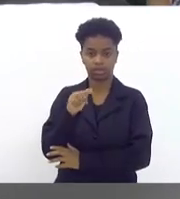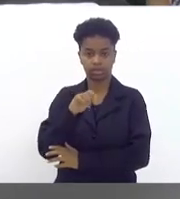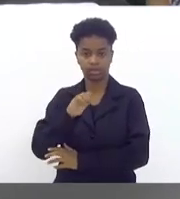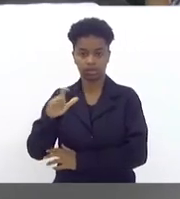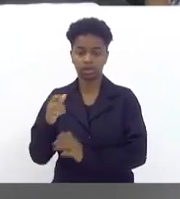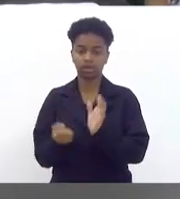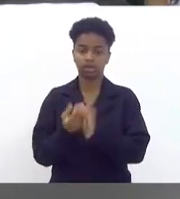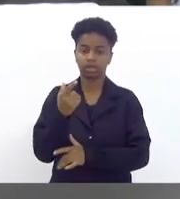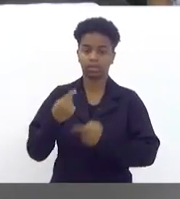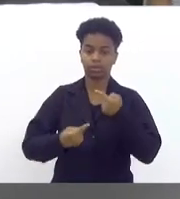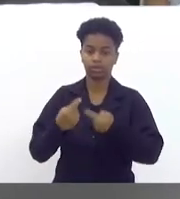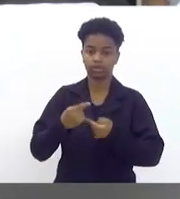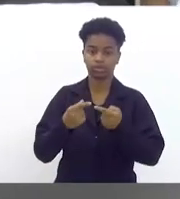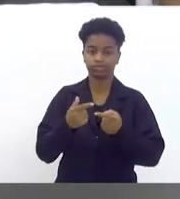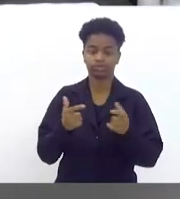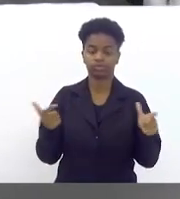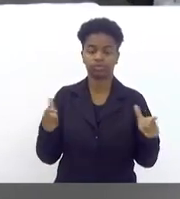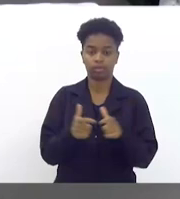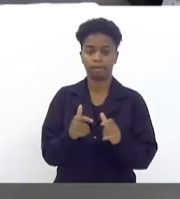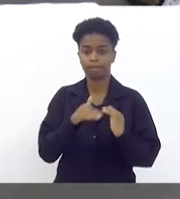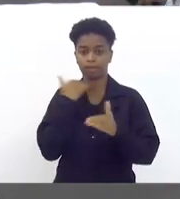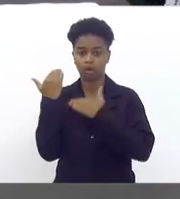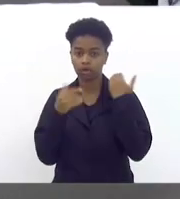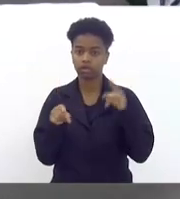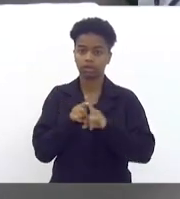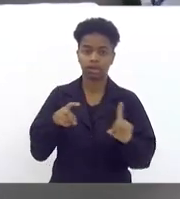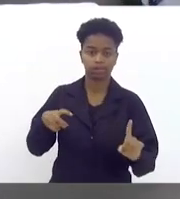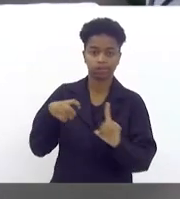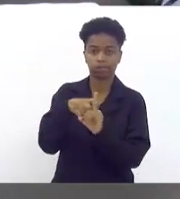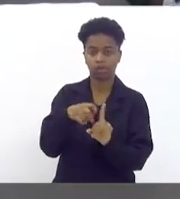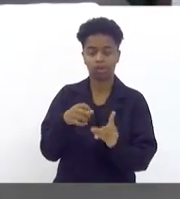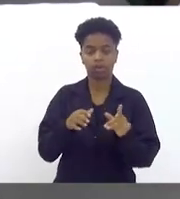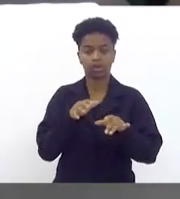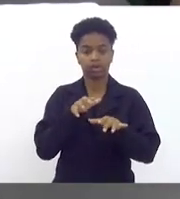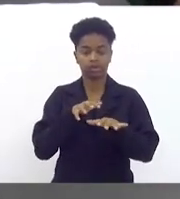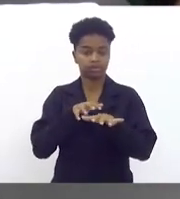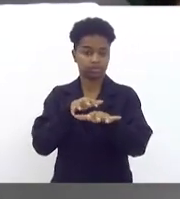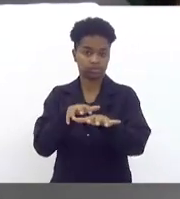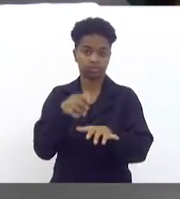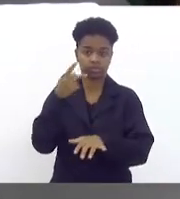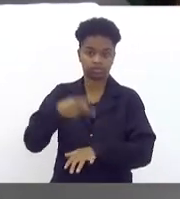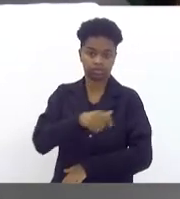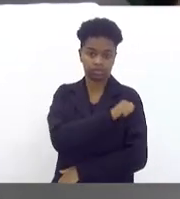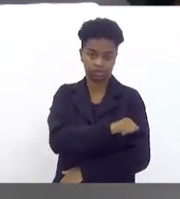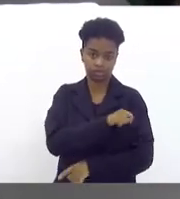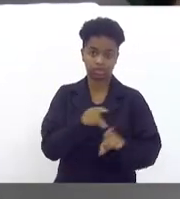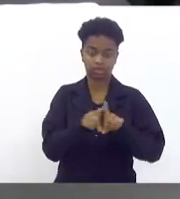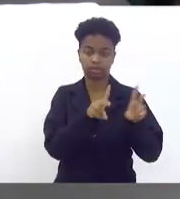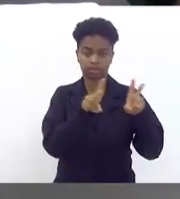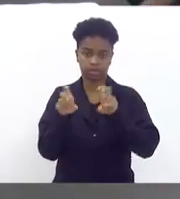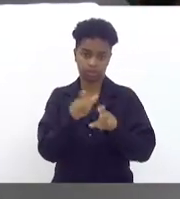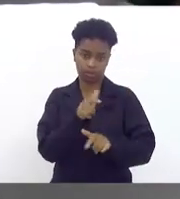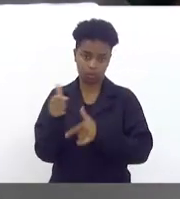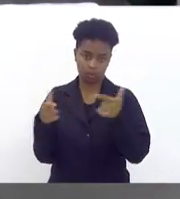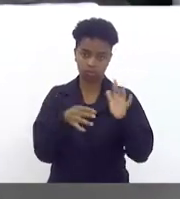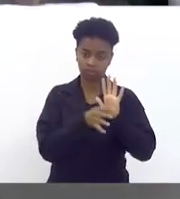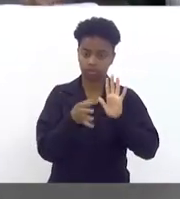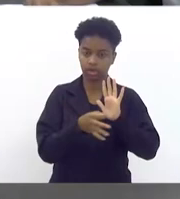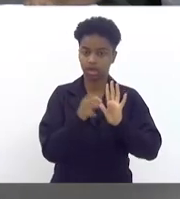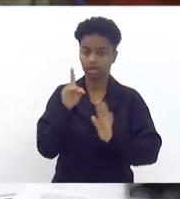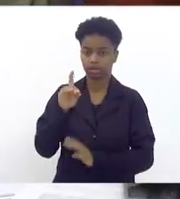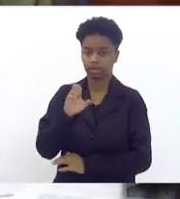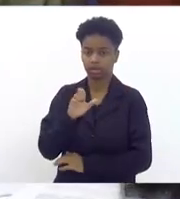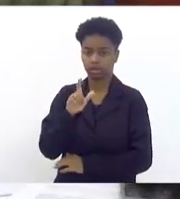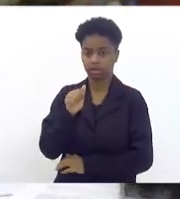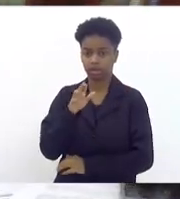estadual de redução de mortes e acidentes no trânsito no âmbito do estado do Rio de Janeiro e dá outras providências. Para aparecer, deputado Guilherme